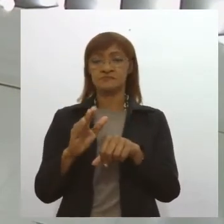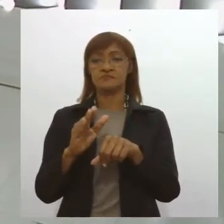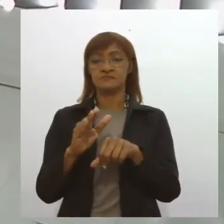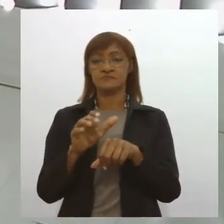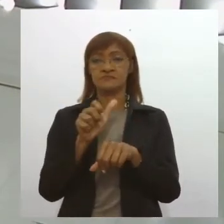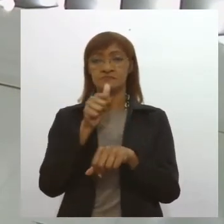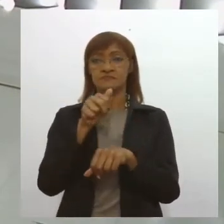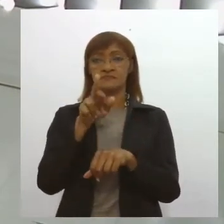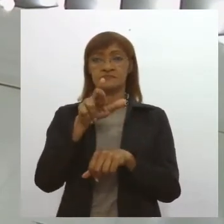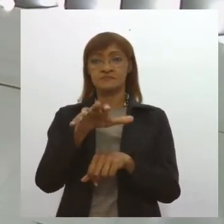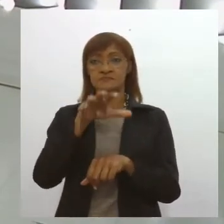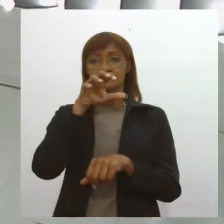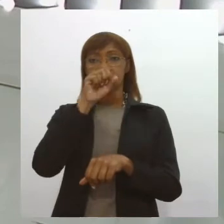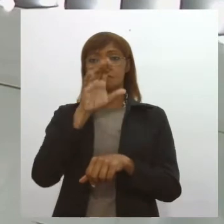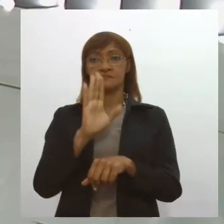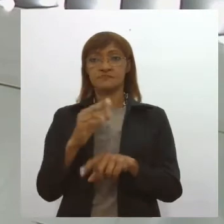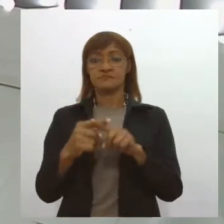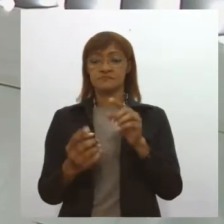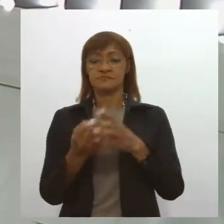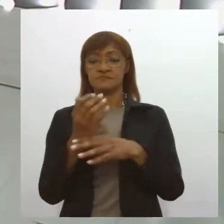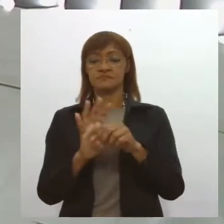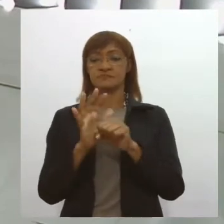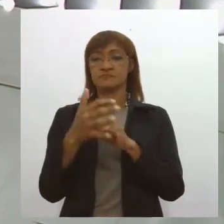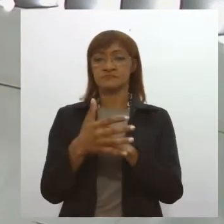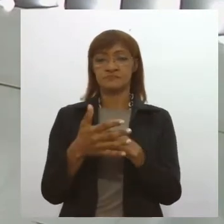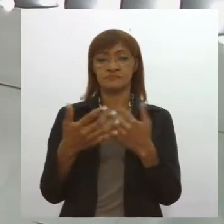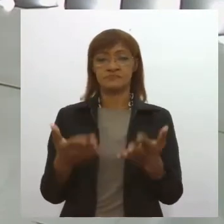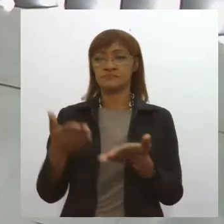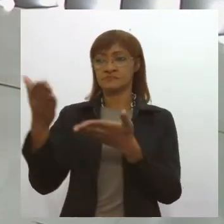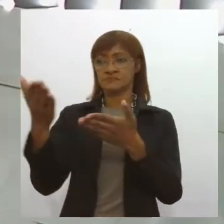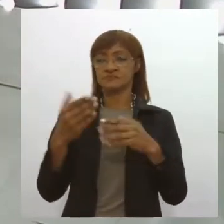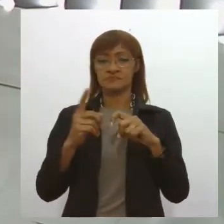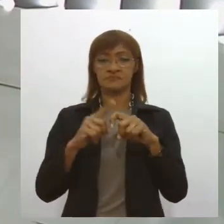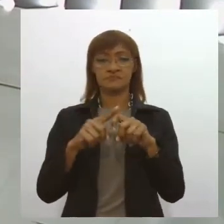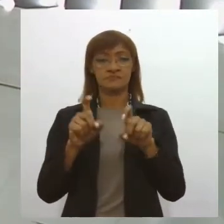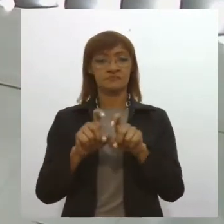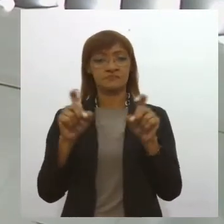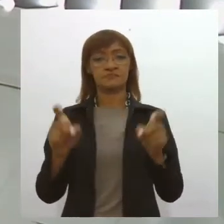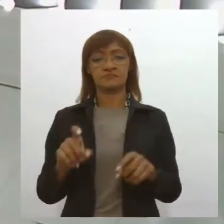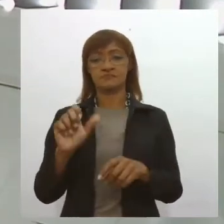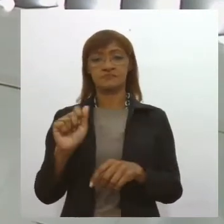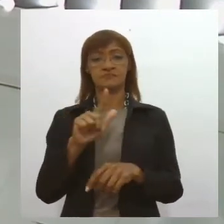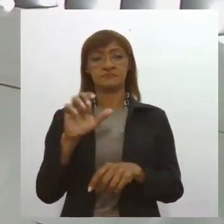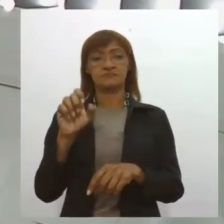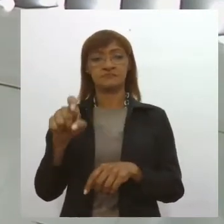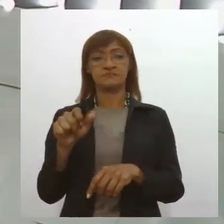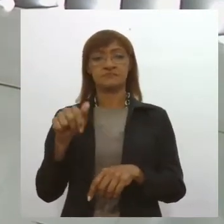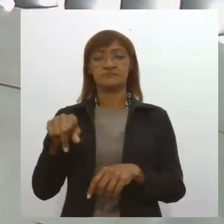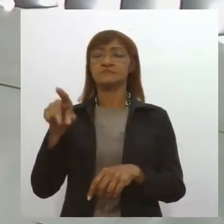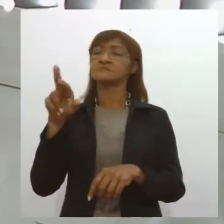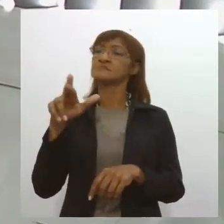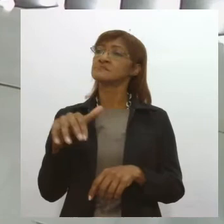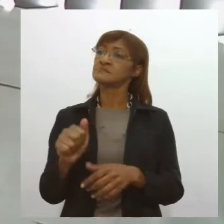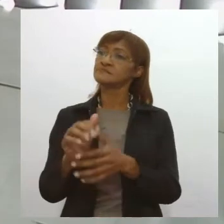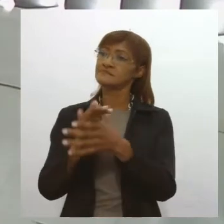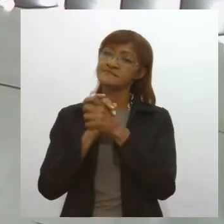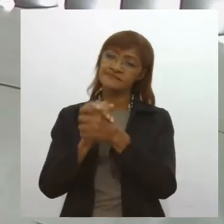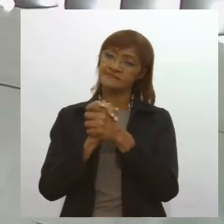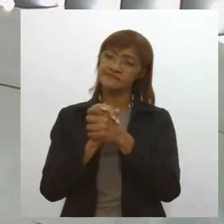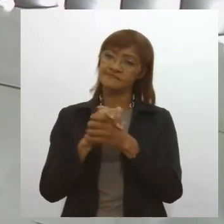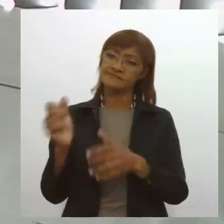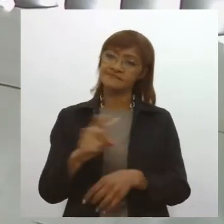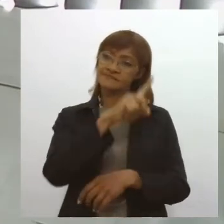Covid-19. Para tirar nossas dúvidas, vamos receber aqui a ginecologista e obstetra Alessandra Aleixo, já parabenizando pelo Dia do